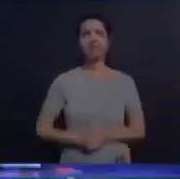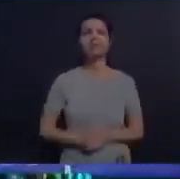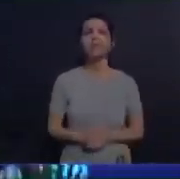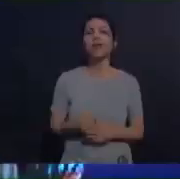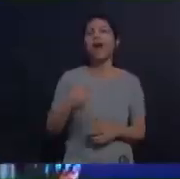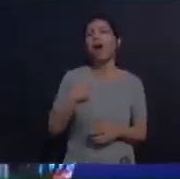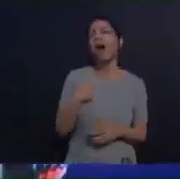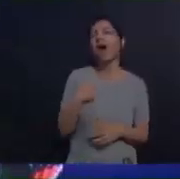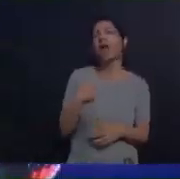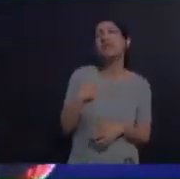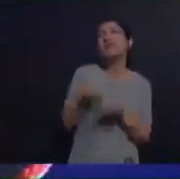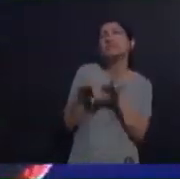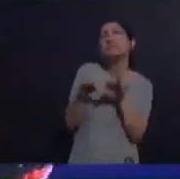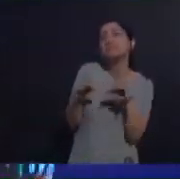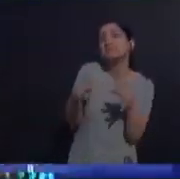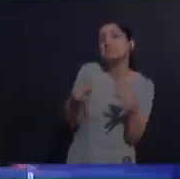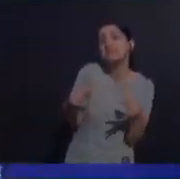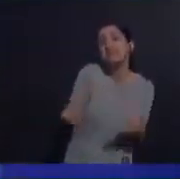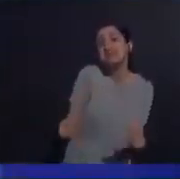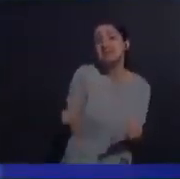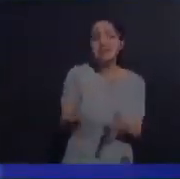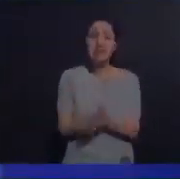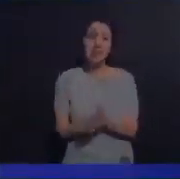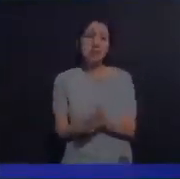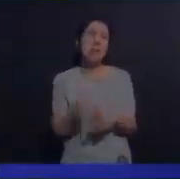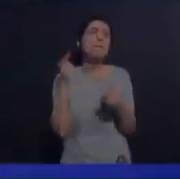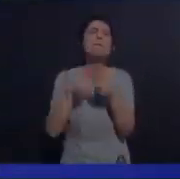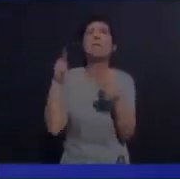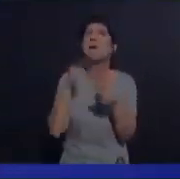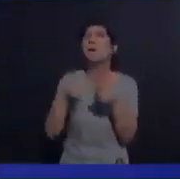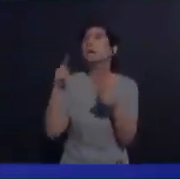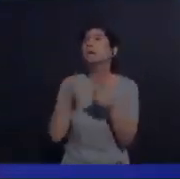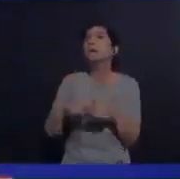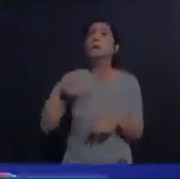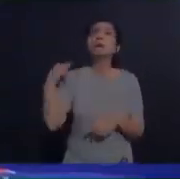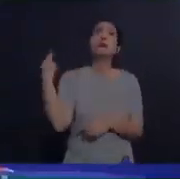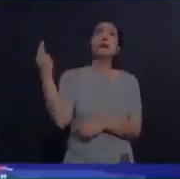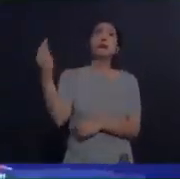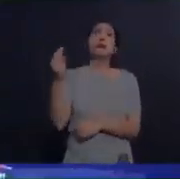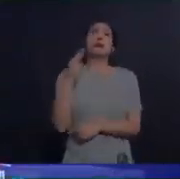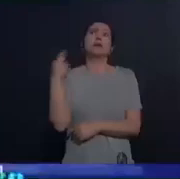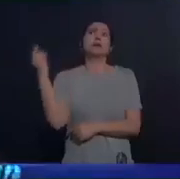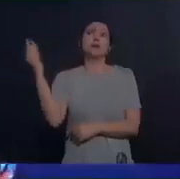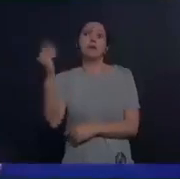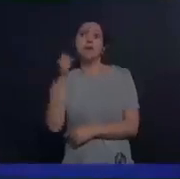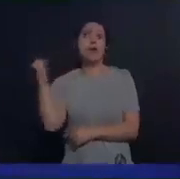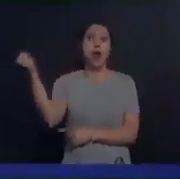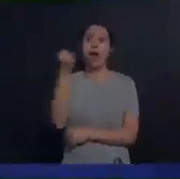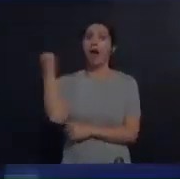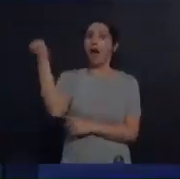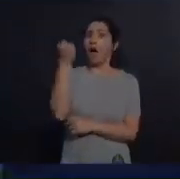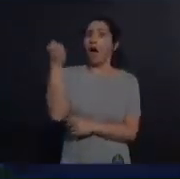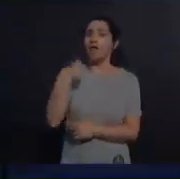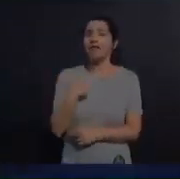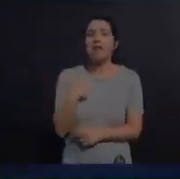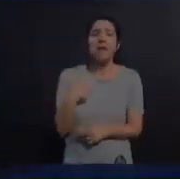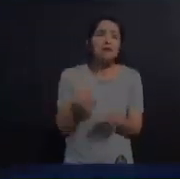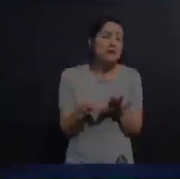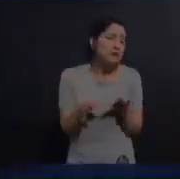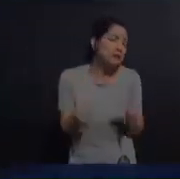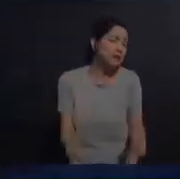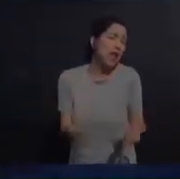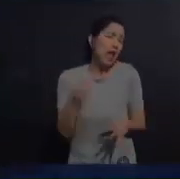sou pequenino demais e o meu problema é grande demais, eu não dou conta do meu problema porque eu sou muito pequenininha, eu sou